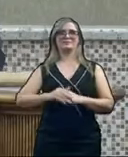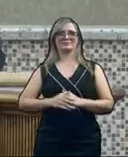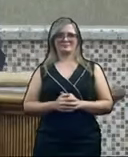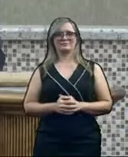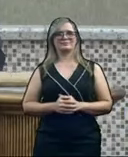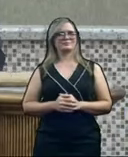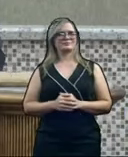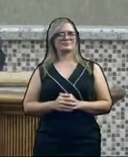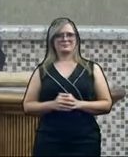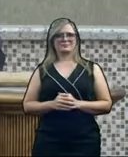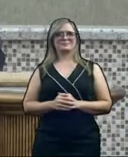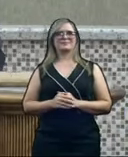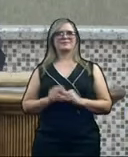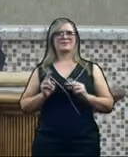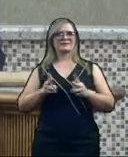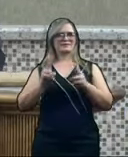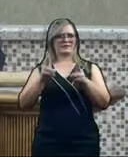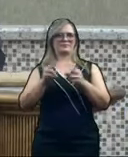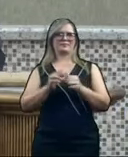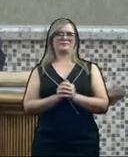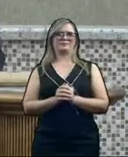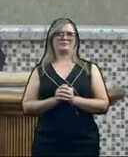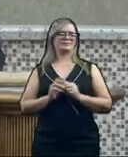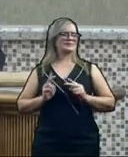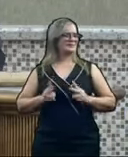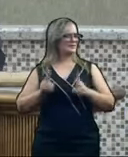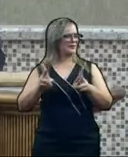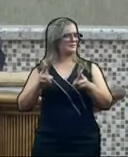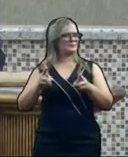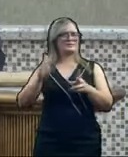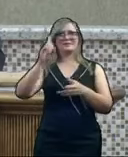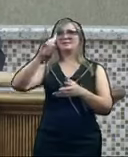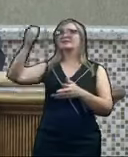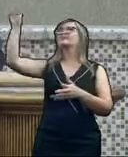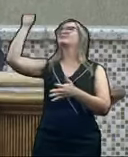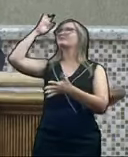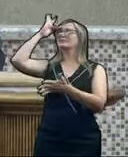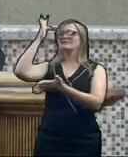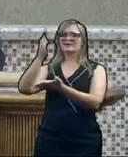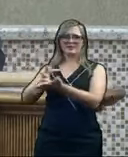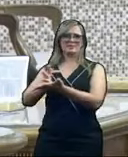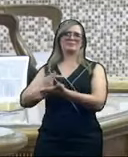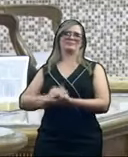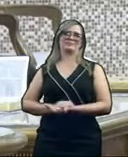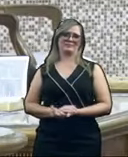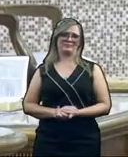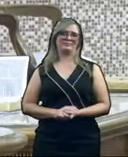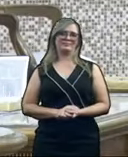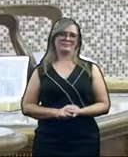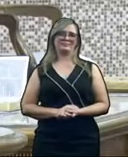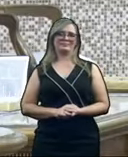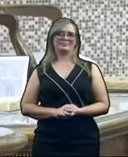e em todos os aspectos Deus compra a parte dele qual a sua parte